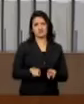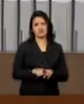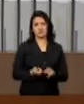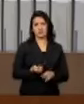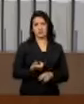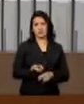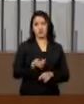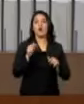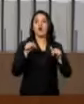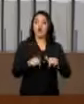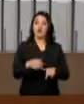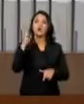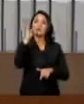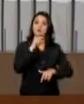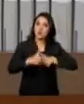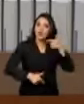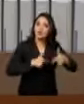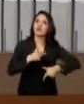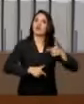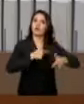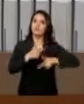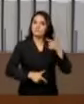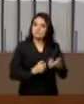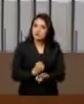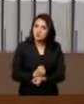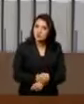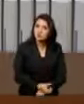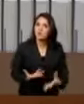Aqui se trabalha, e se trabalha muito.